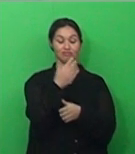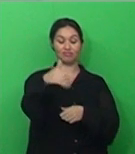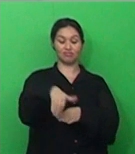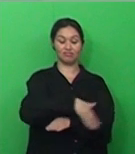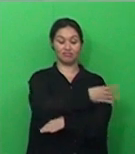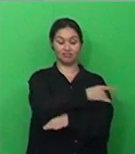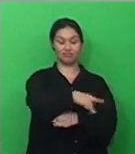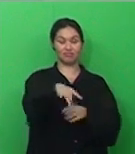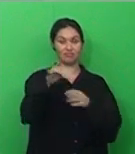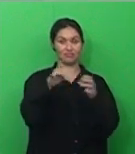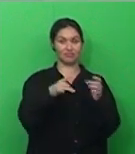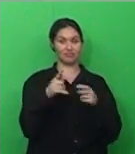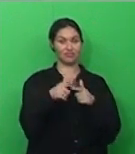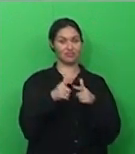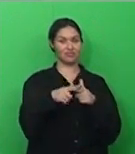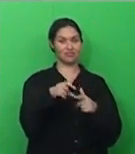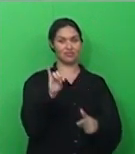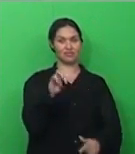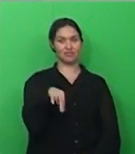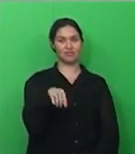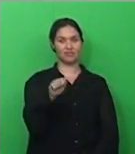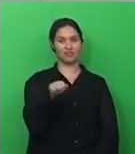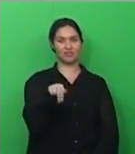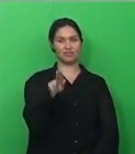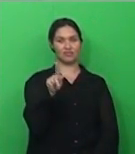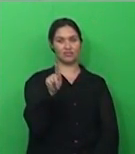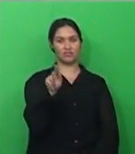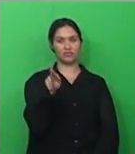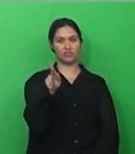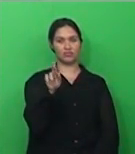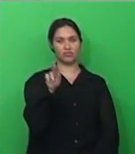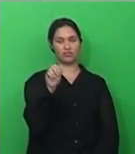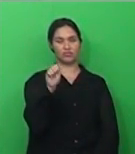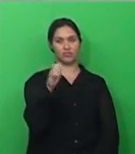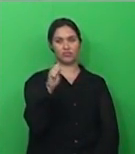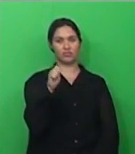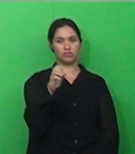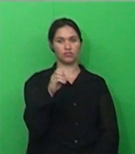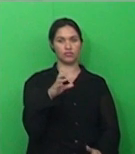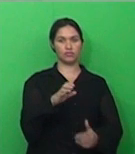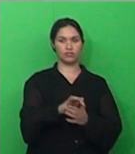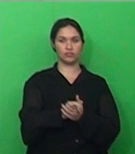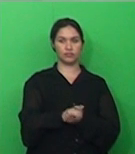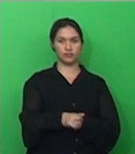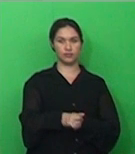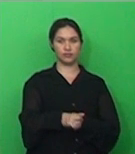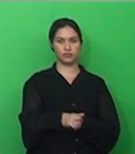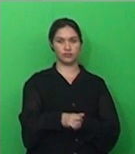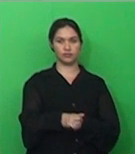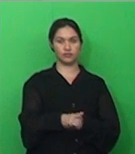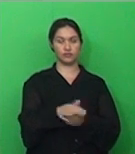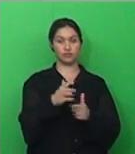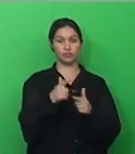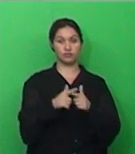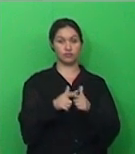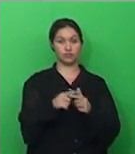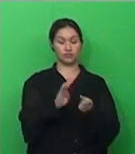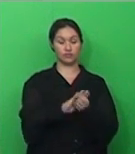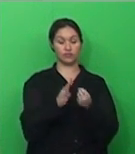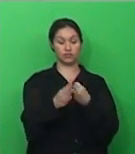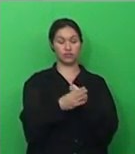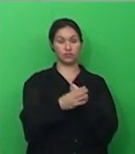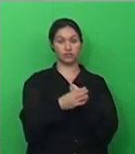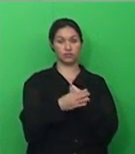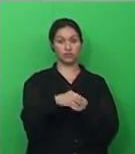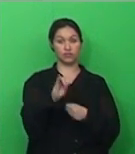na inauguração vocês viram o manifesto do Imperatriz, que nós temos só no Imperatriz 13 ruas que não são